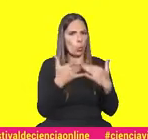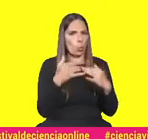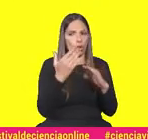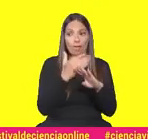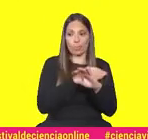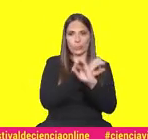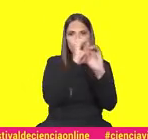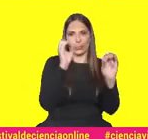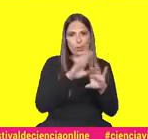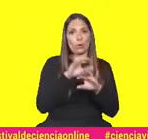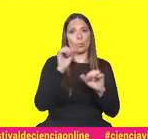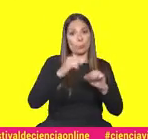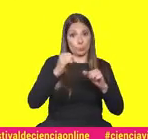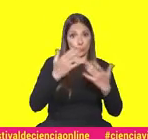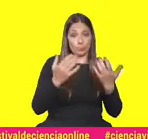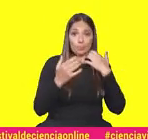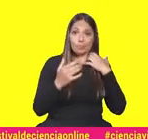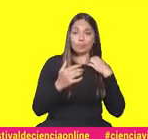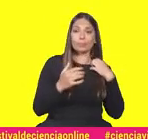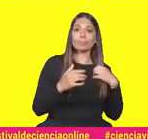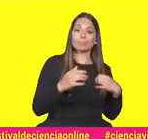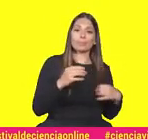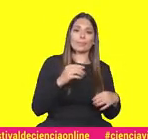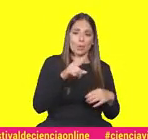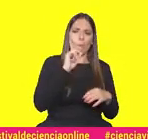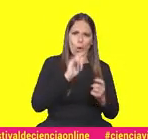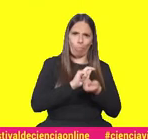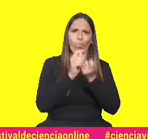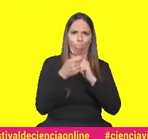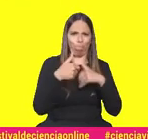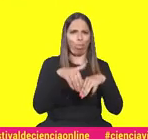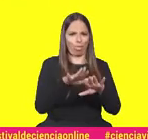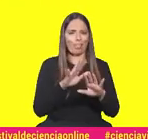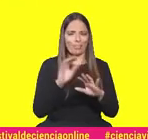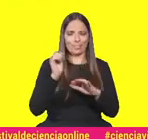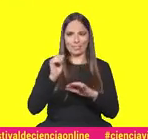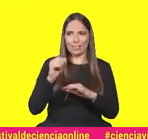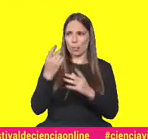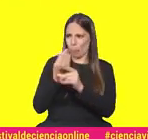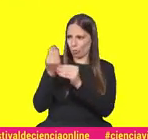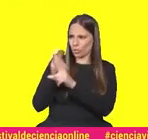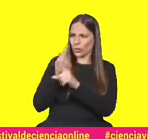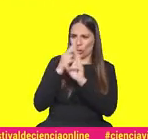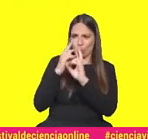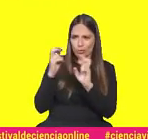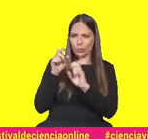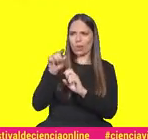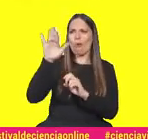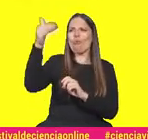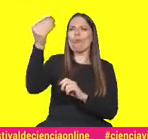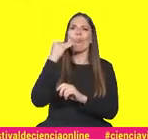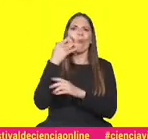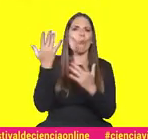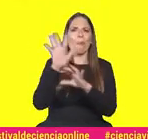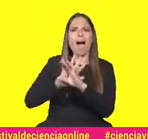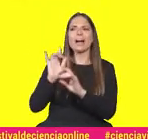foram feitas. Por isso, sim, mesmo a anatomia, a velha anatomia, ainda pode mudar muito com a ciência. E ainda há, com certeza, muitas coisas para descobrir. Qual é que vai ser o futuro